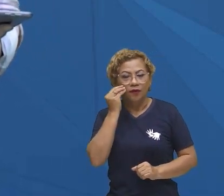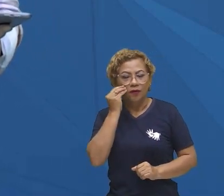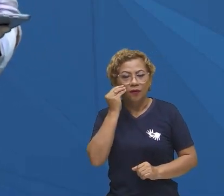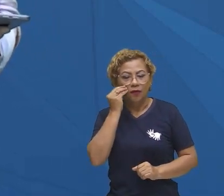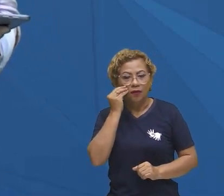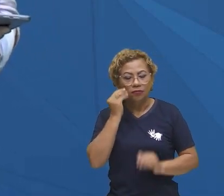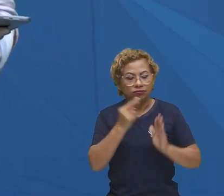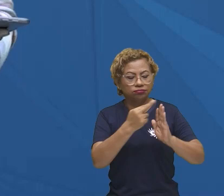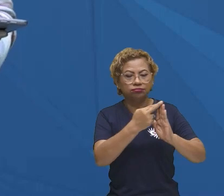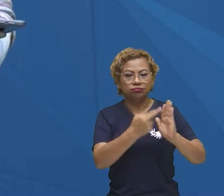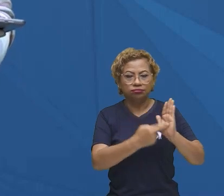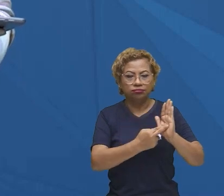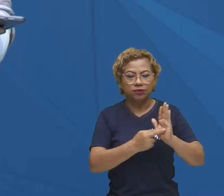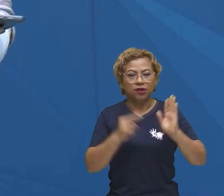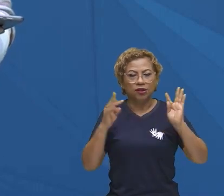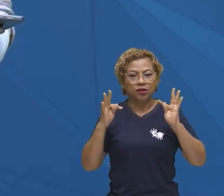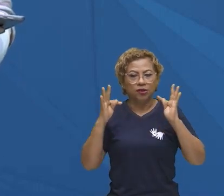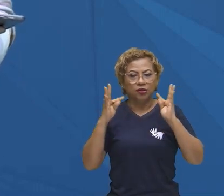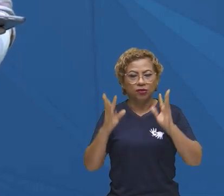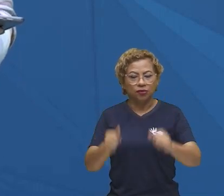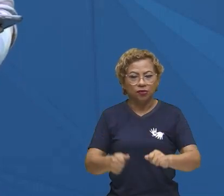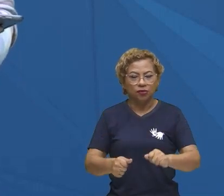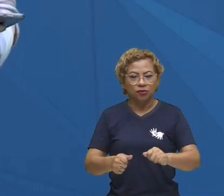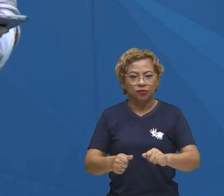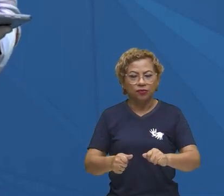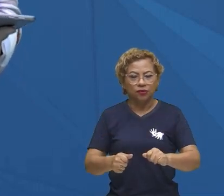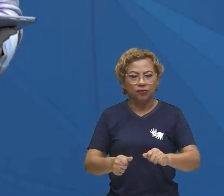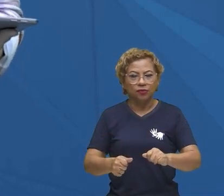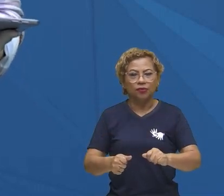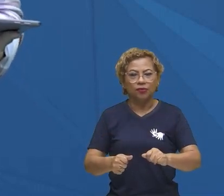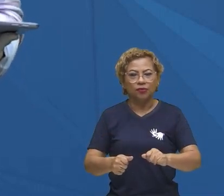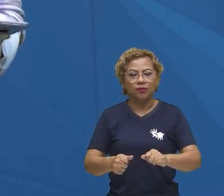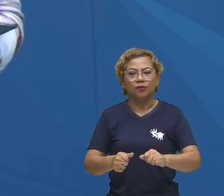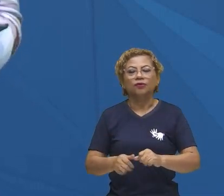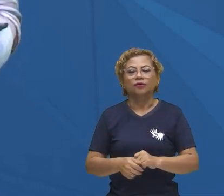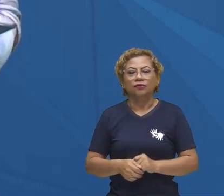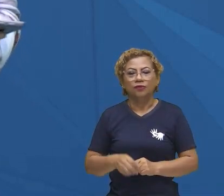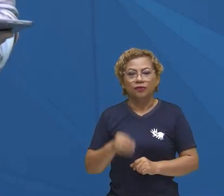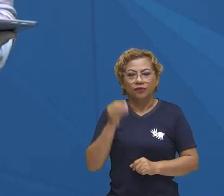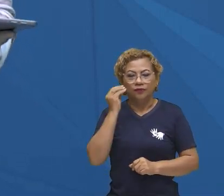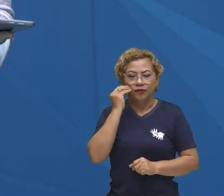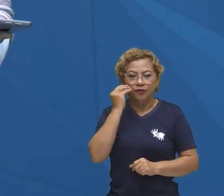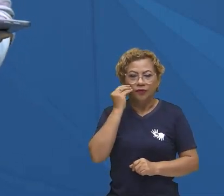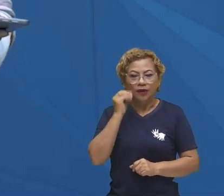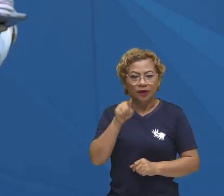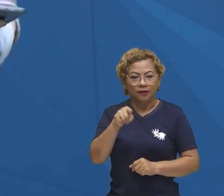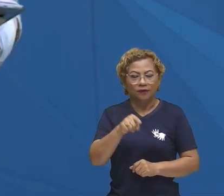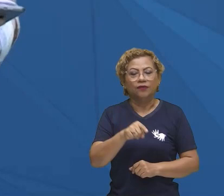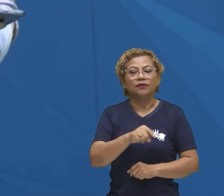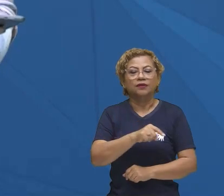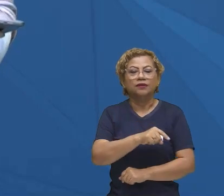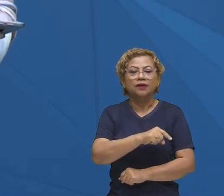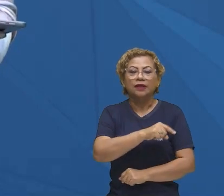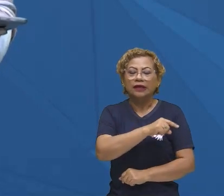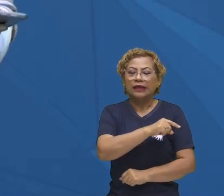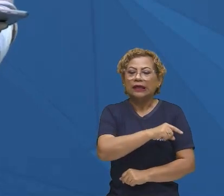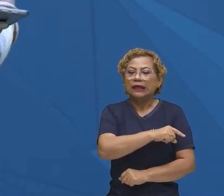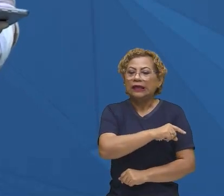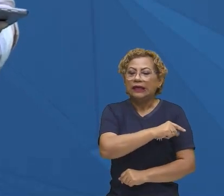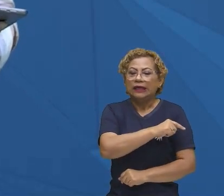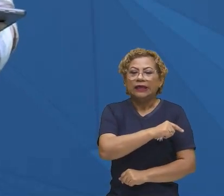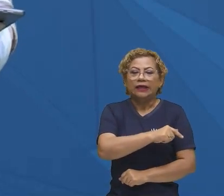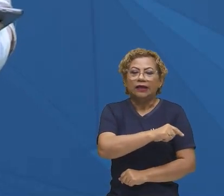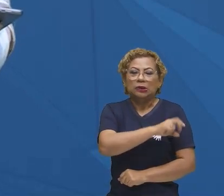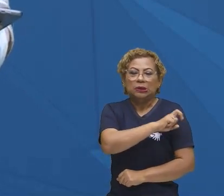regrinhas. Todo mundo migra para o canal do Ensino Fundamental, não tem problema se você é do médio, se você é da EJA, vai para o canal do